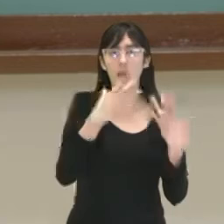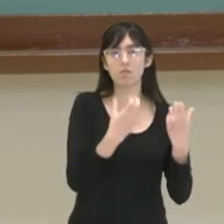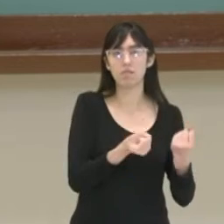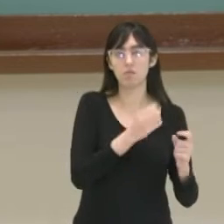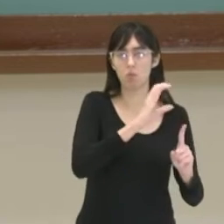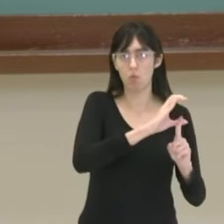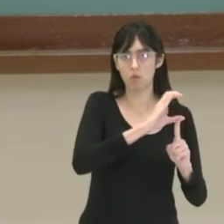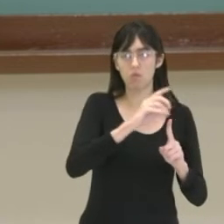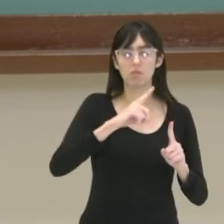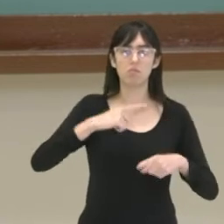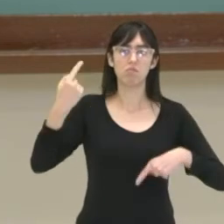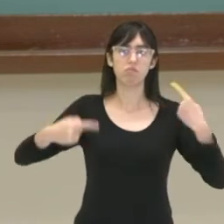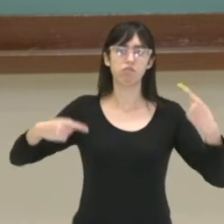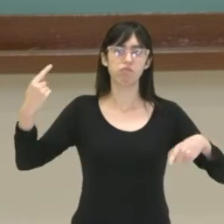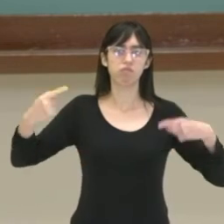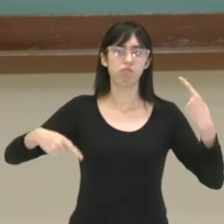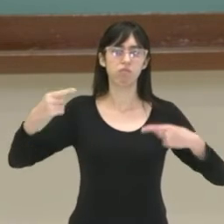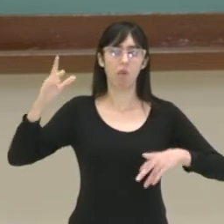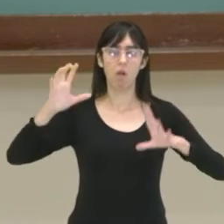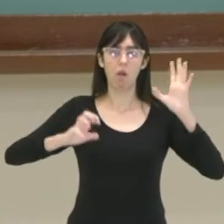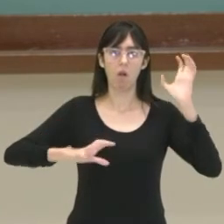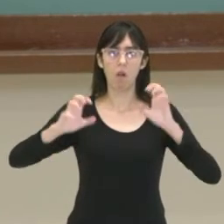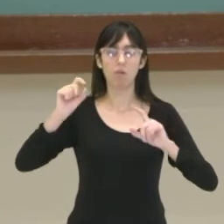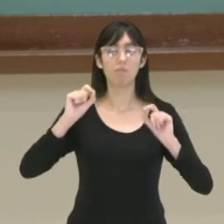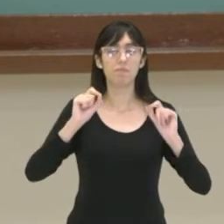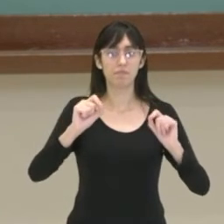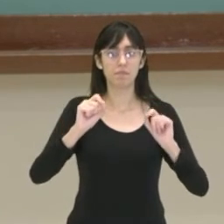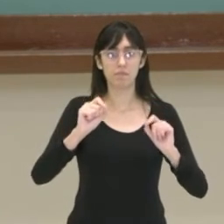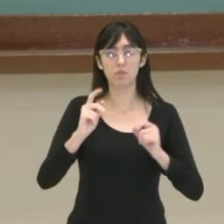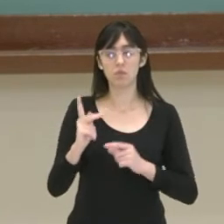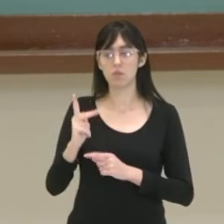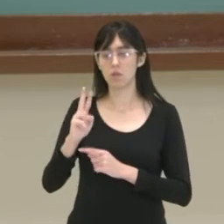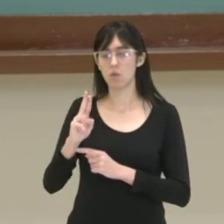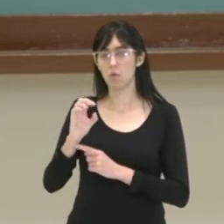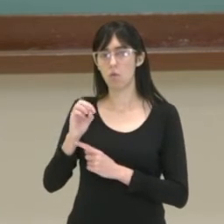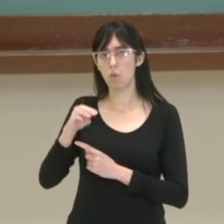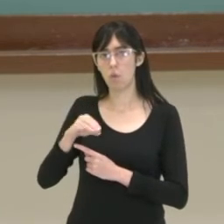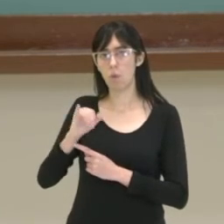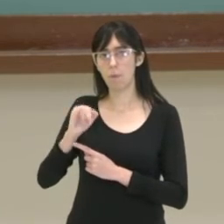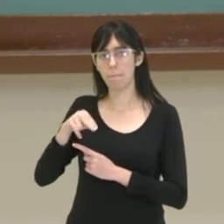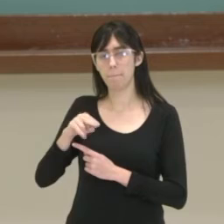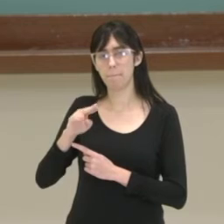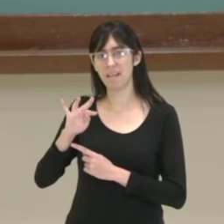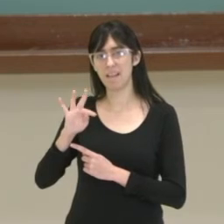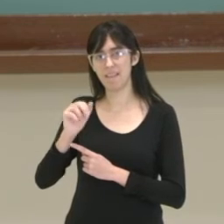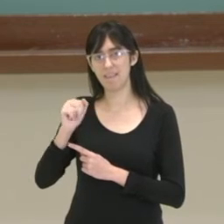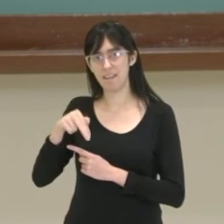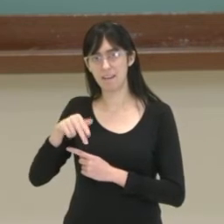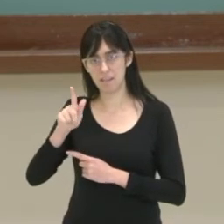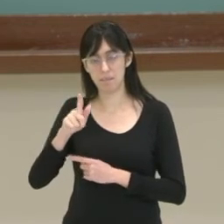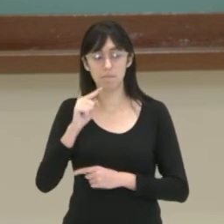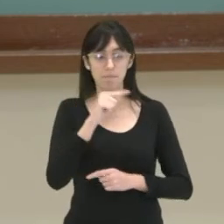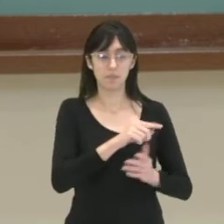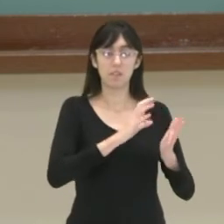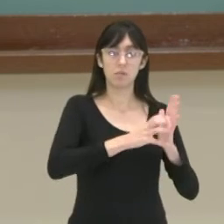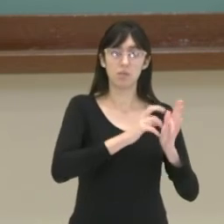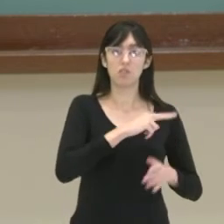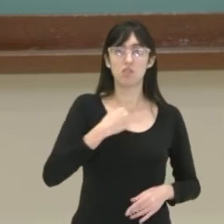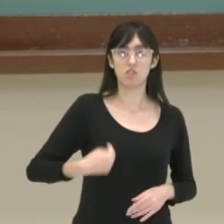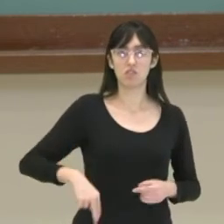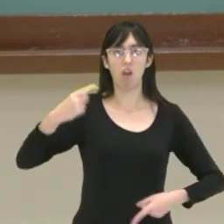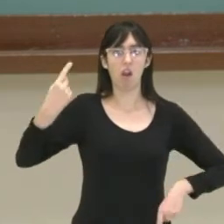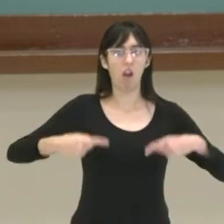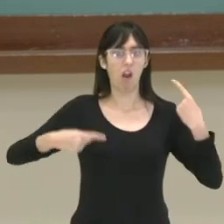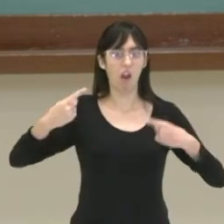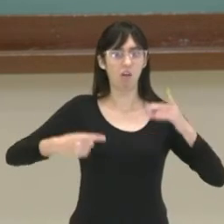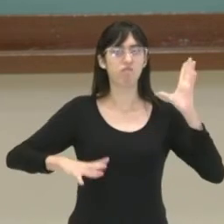Essa disputa, inclusive, seria entre o Kuomintang e o Partido Comunista Chinês, ou